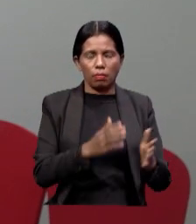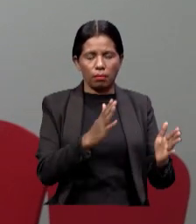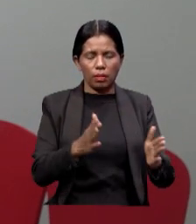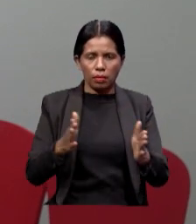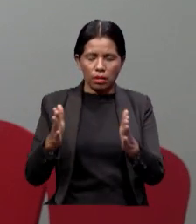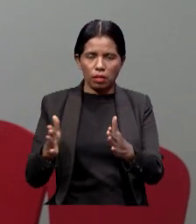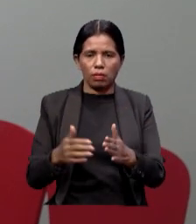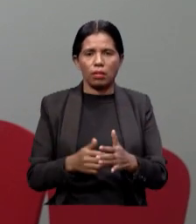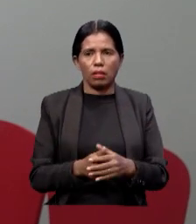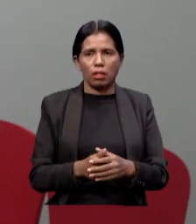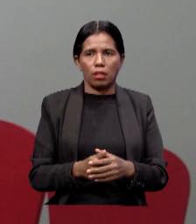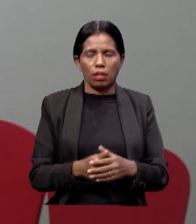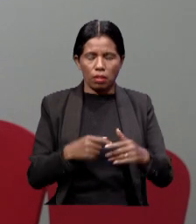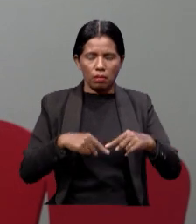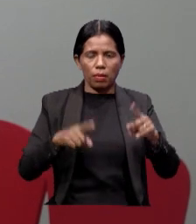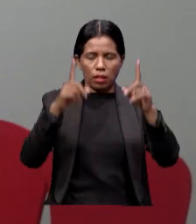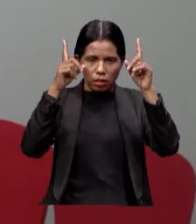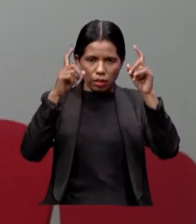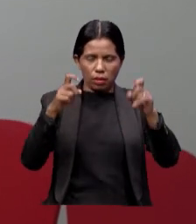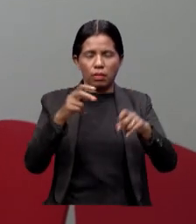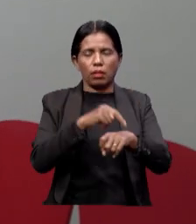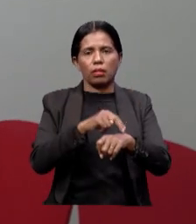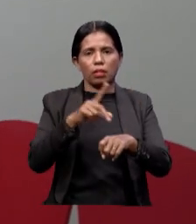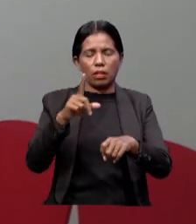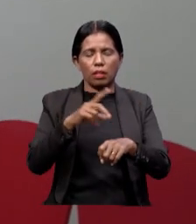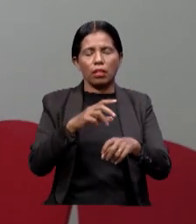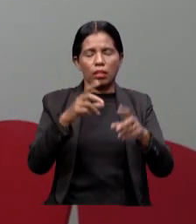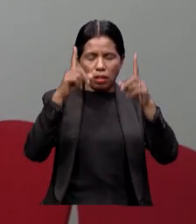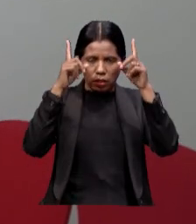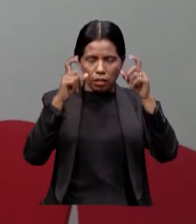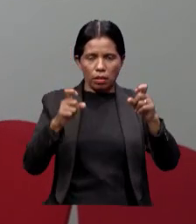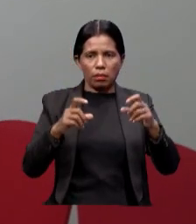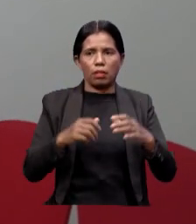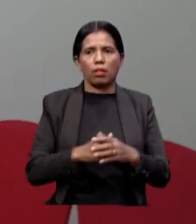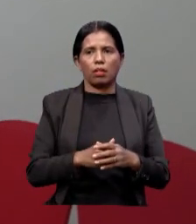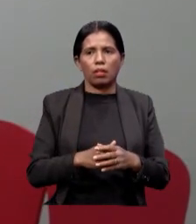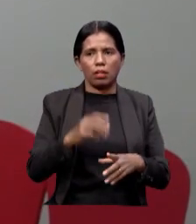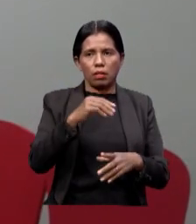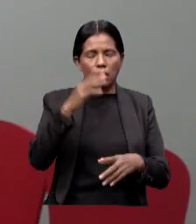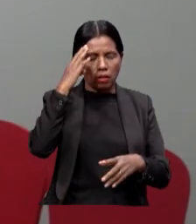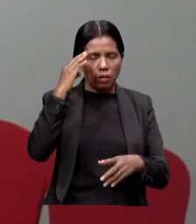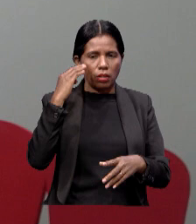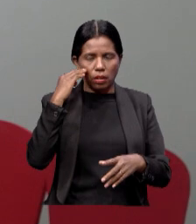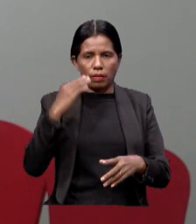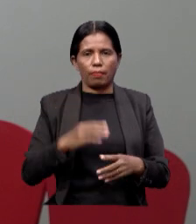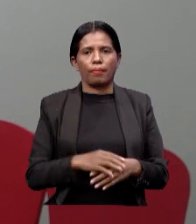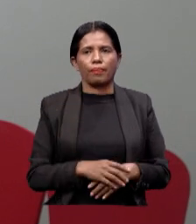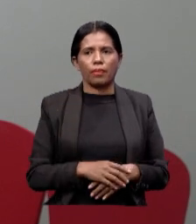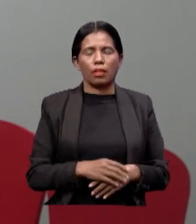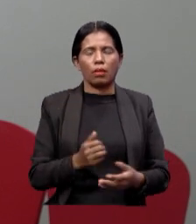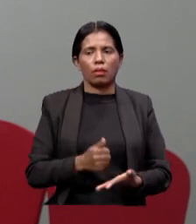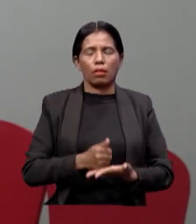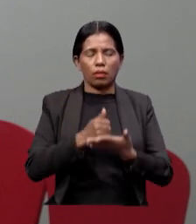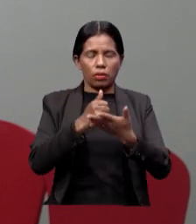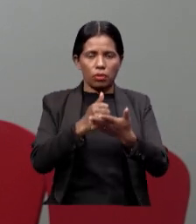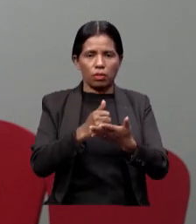preparasaun ba iha exame no anoring IPS Korea liang Korea niang ho fasilidade